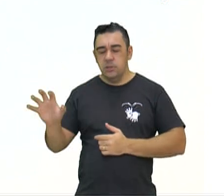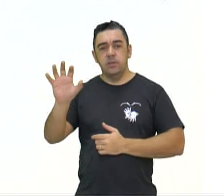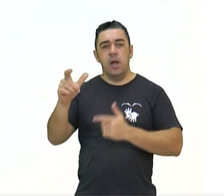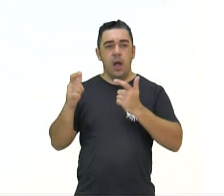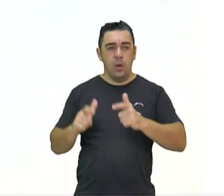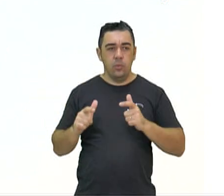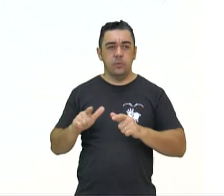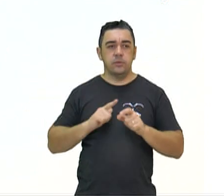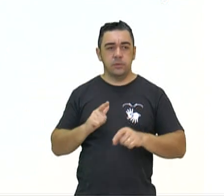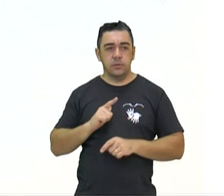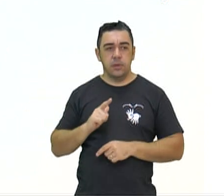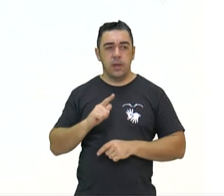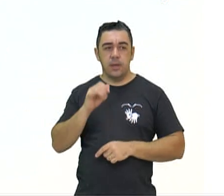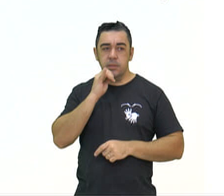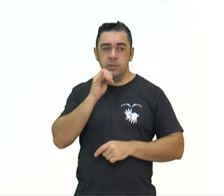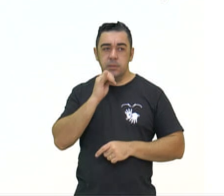Sahel,